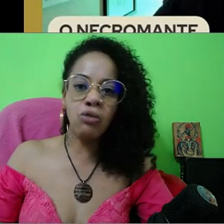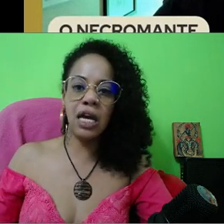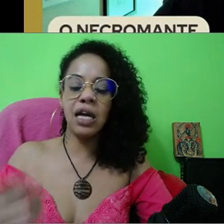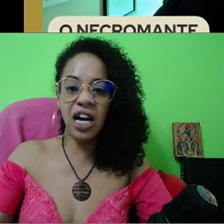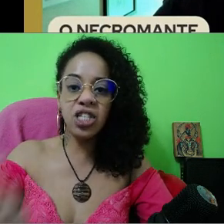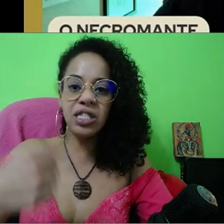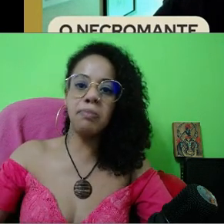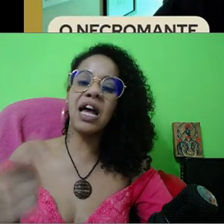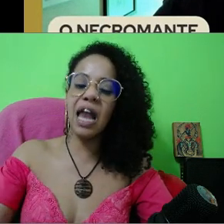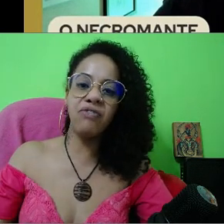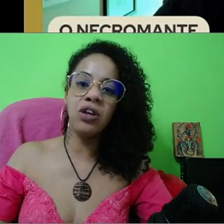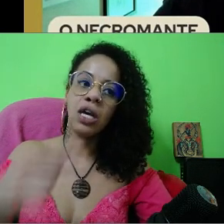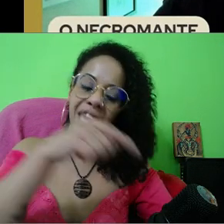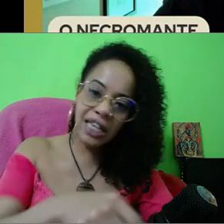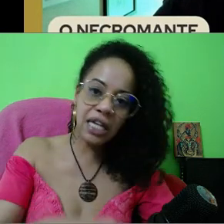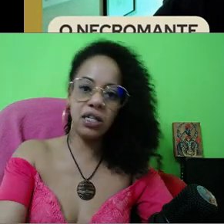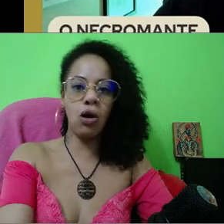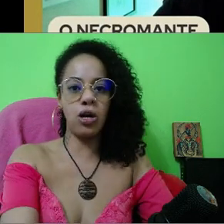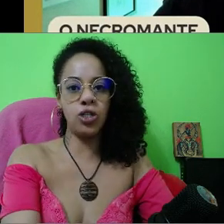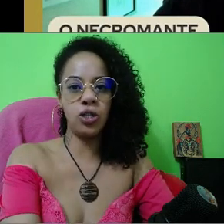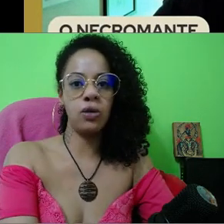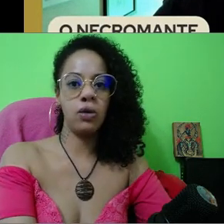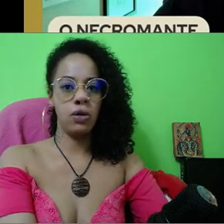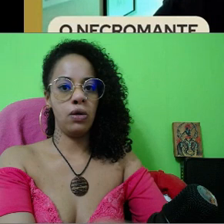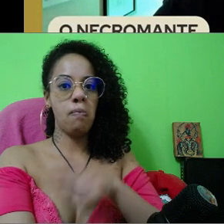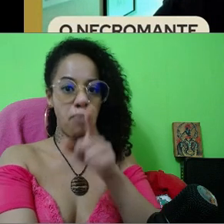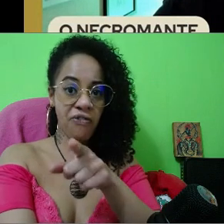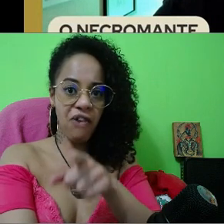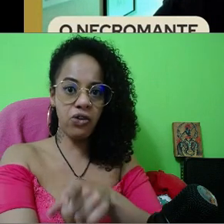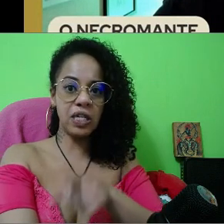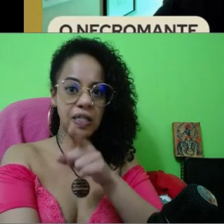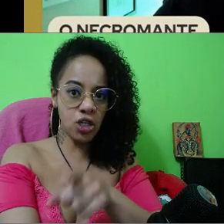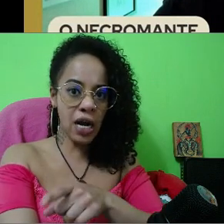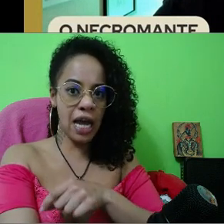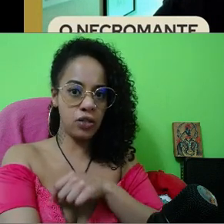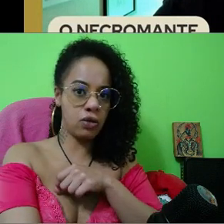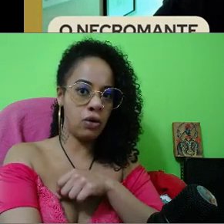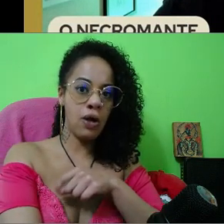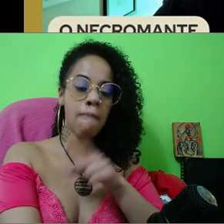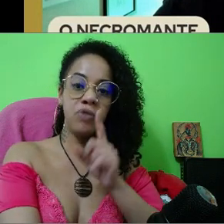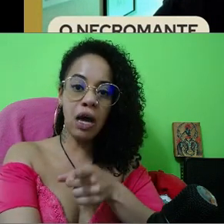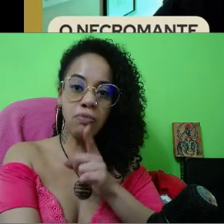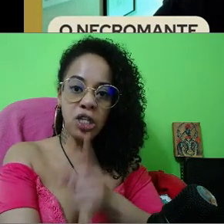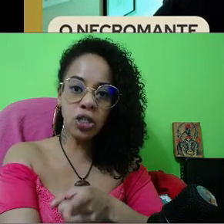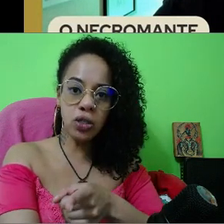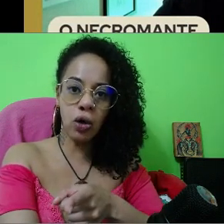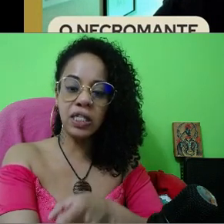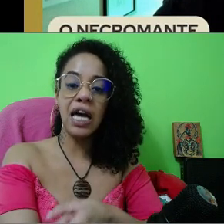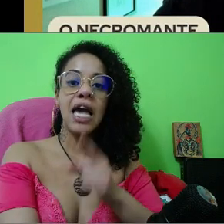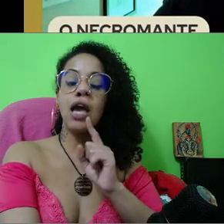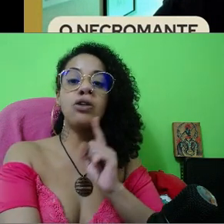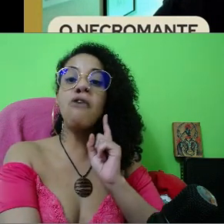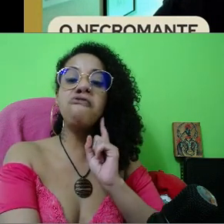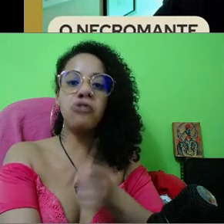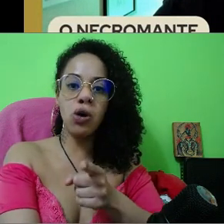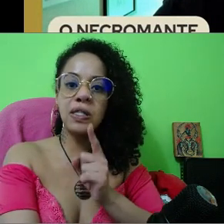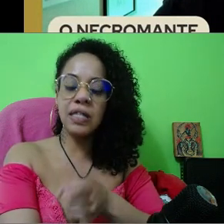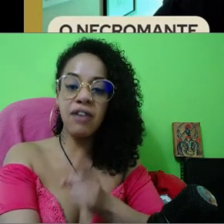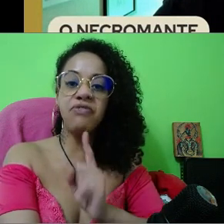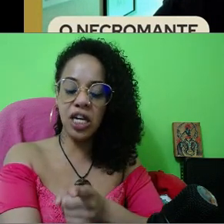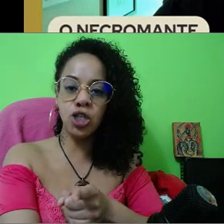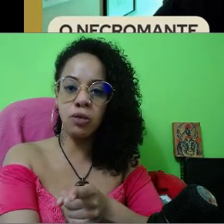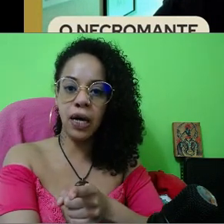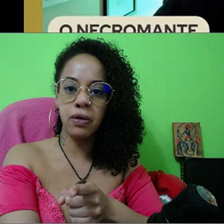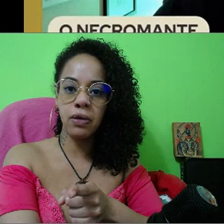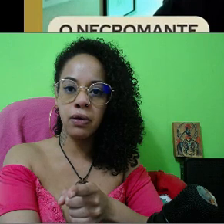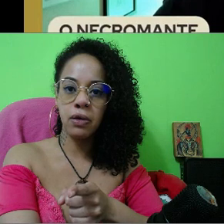mostrei no canal dele antes da minha Live e desse corte por favor seja honesto não me distorça eu não vou